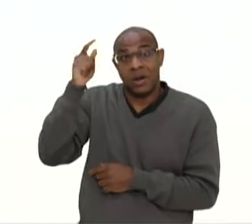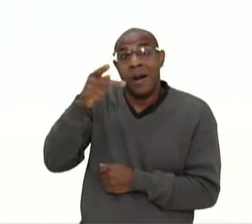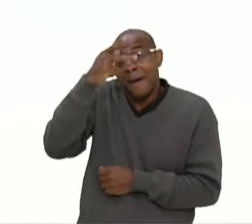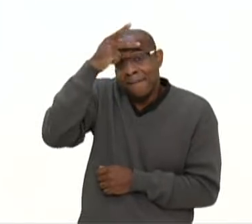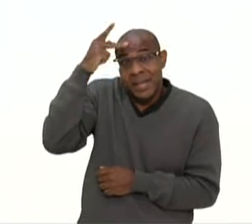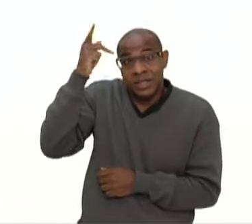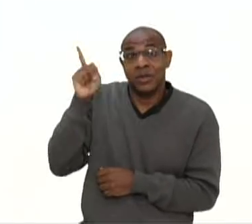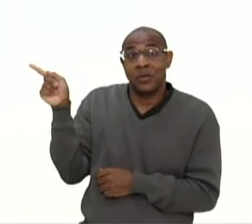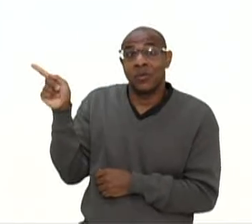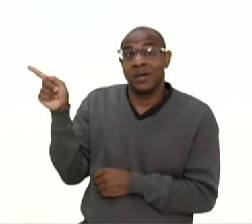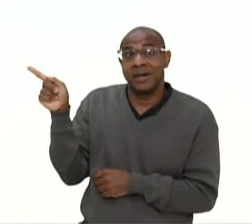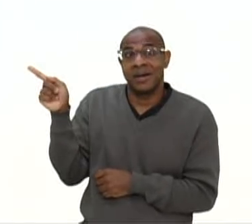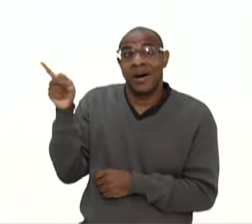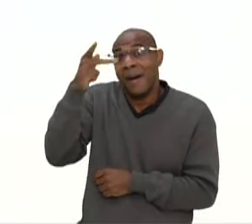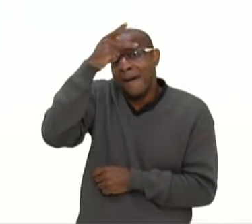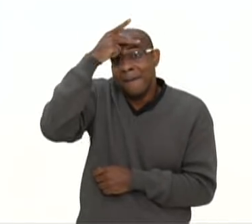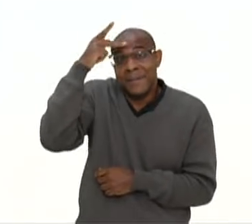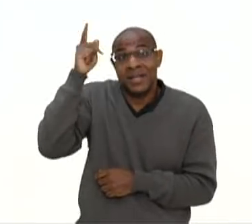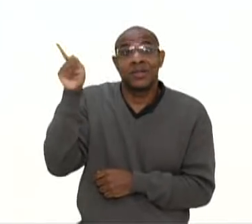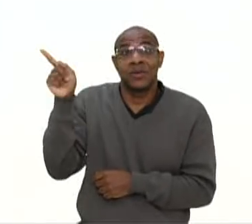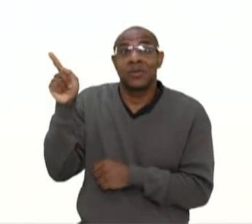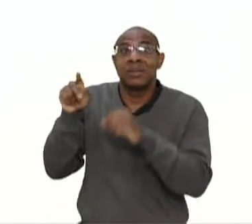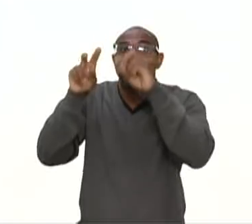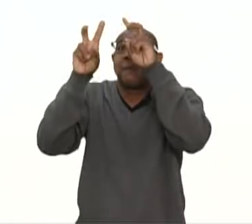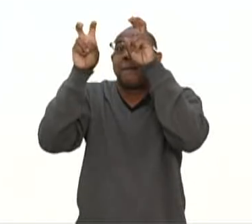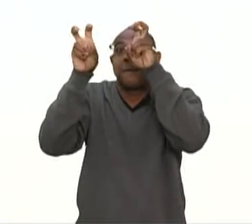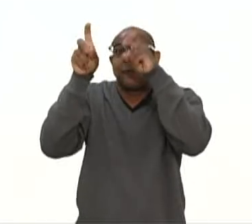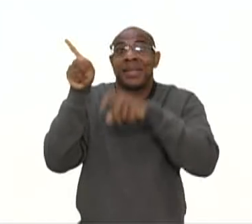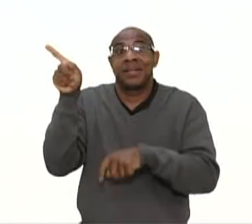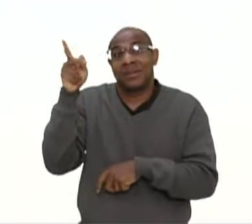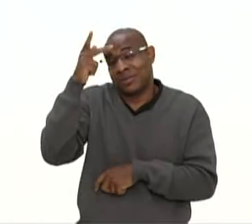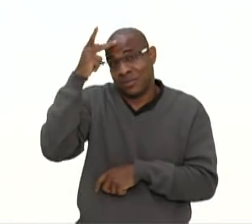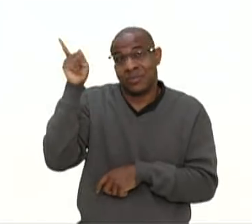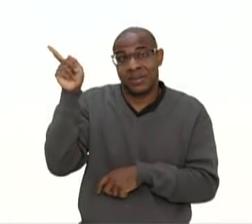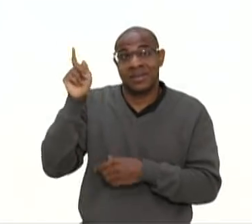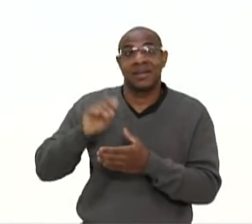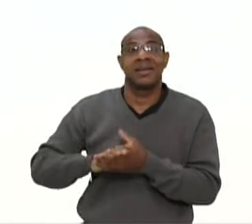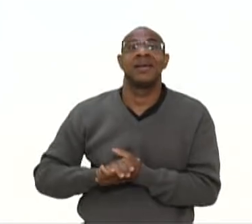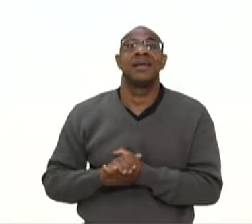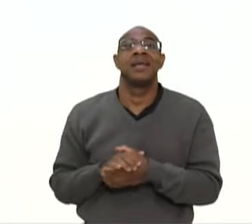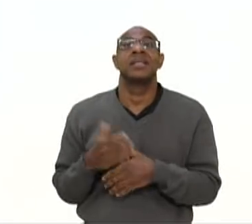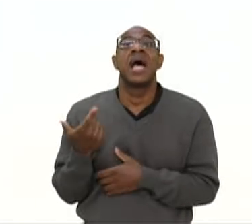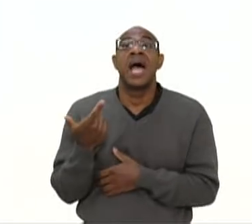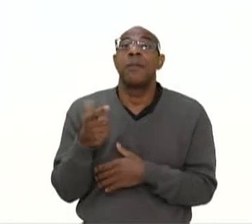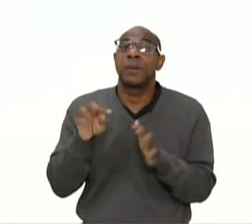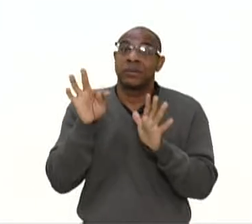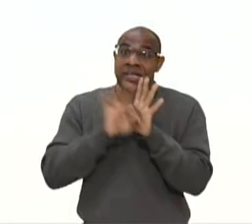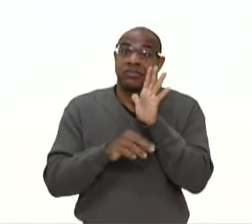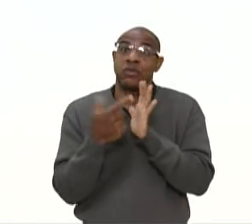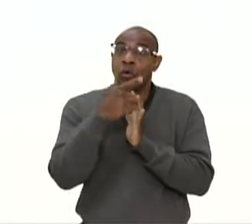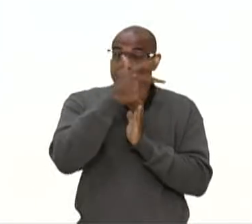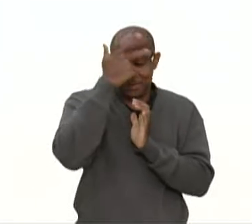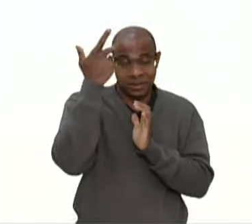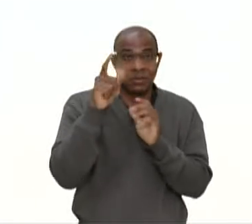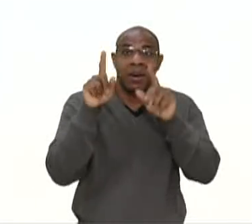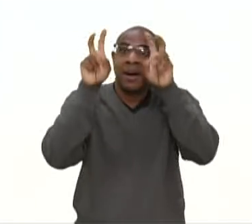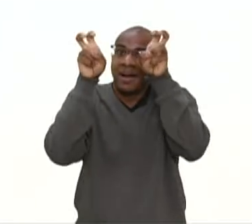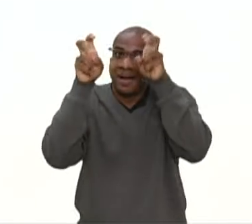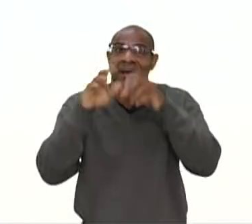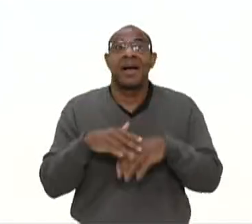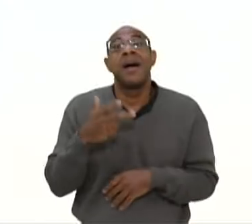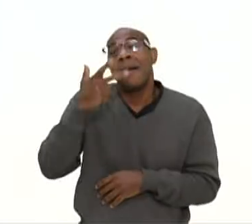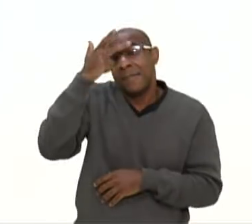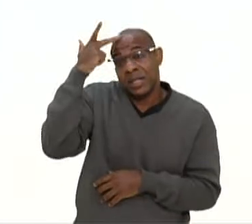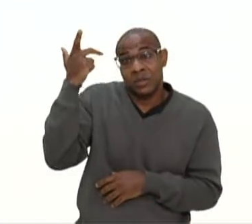prof colocou entre aspas, porque o texto não é meu, o texto é de uma outra pessoa. Pessoas dependentes